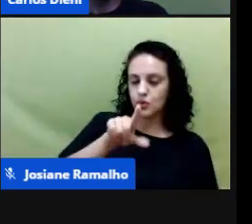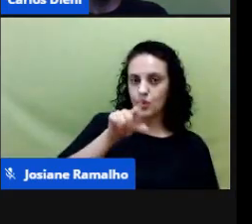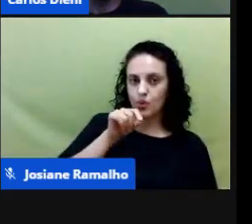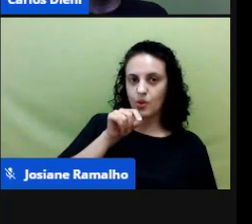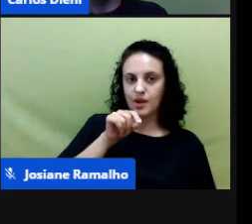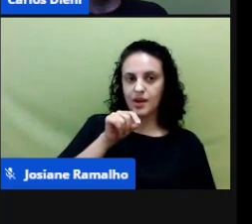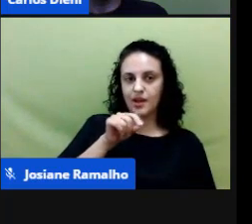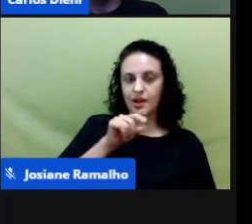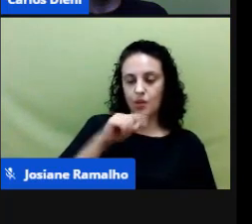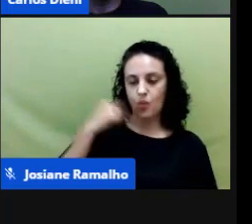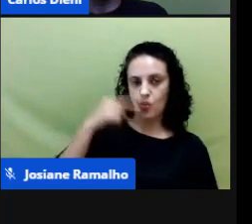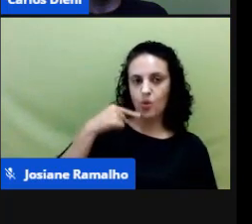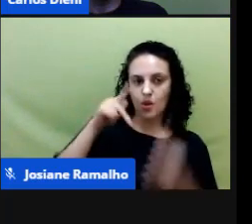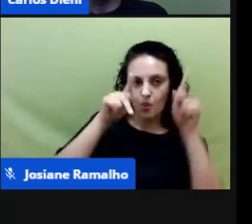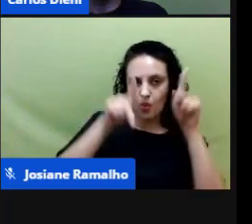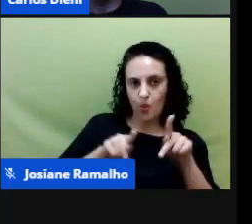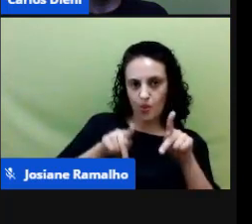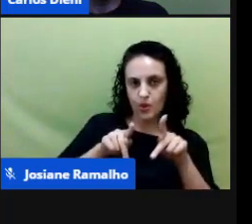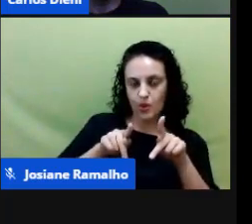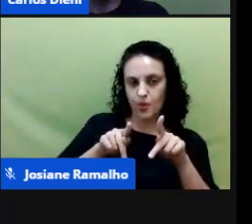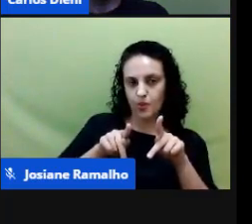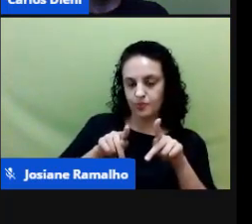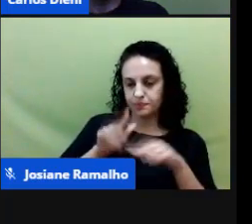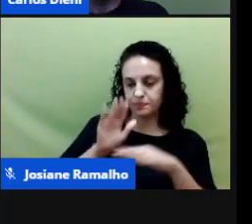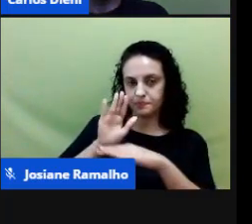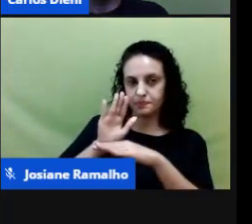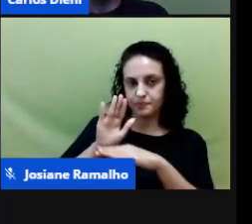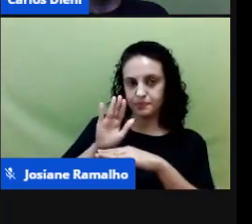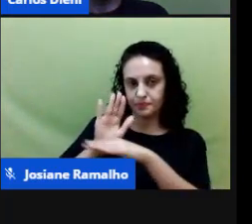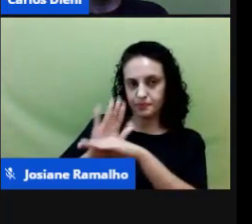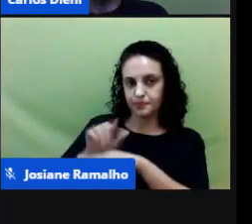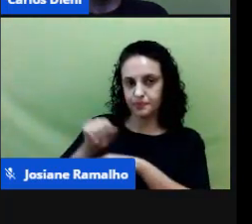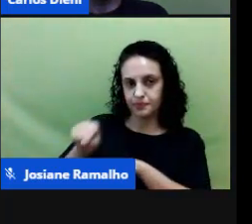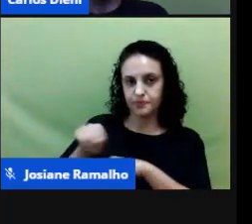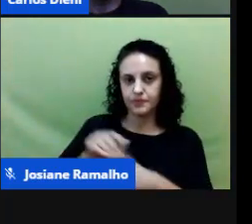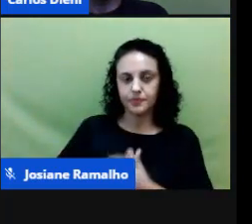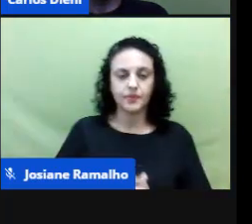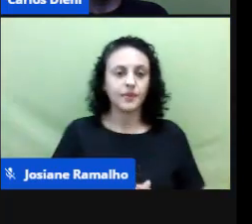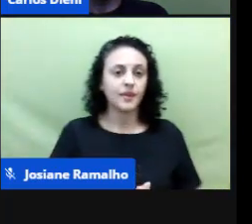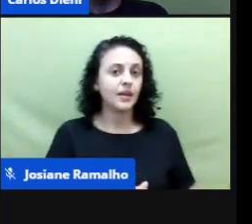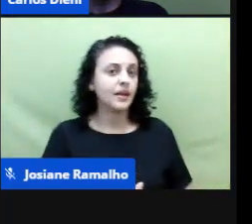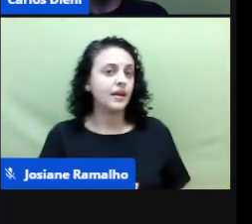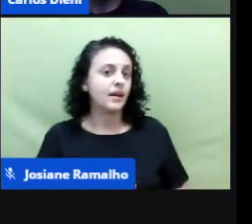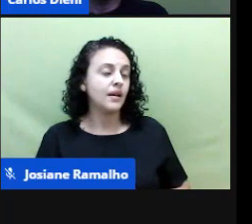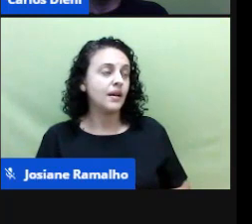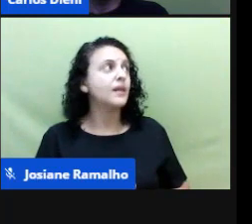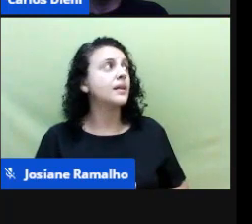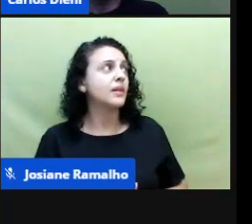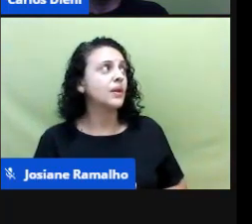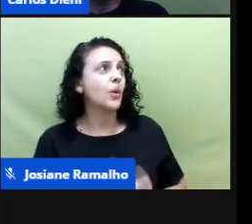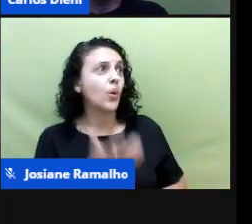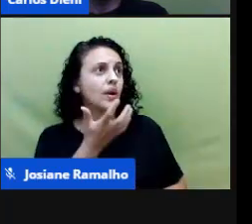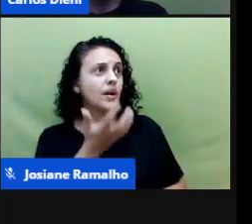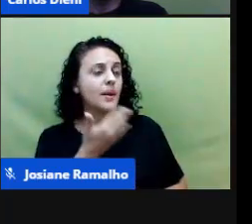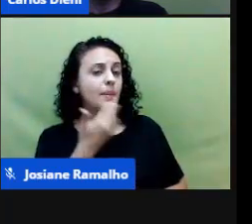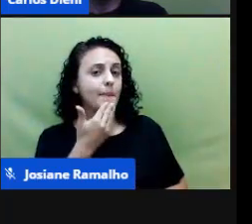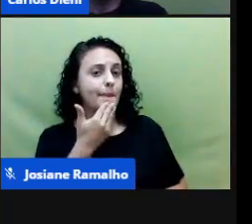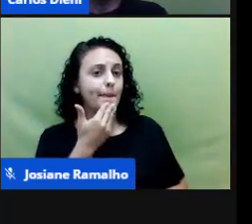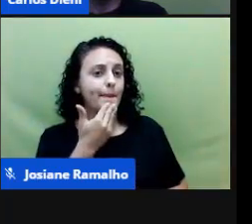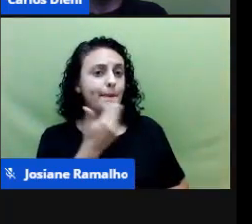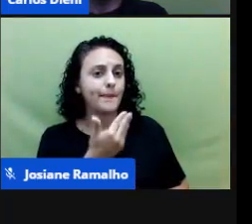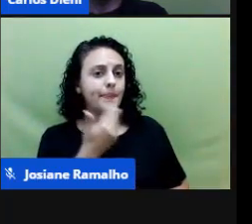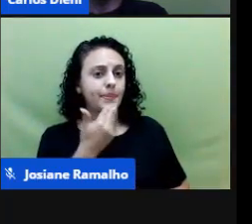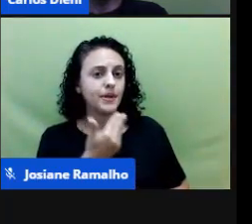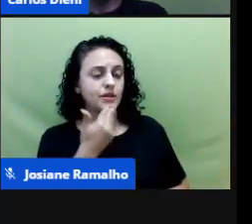se eu for, eu vou retornar lá para a DP, se eu pudesse dar uma autorização para me mandar para o hospital... Porque, pô, lá no xadrez, lá são 79